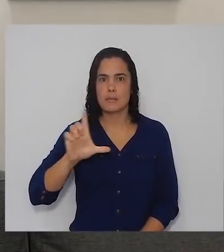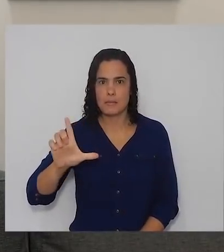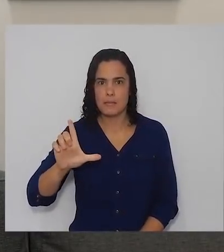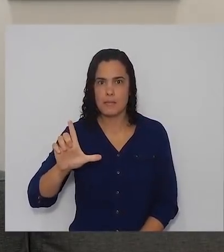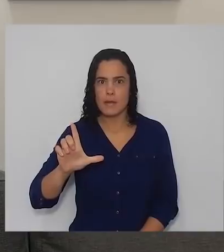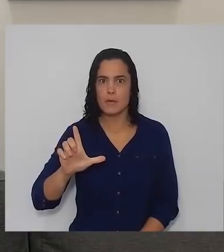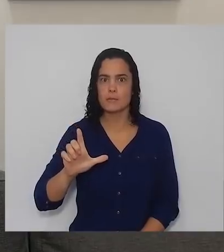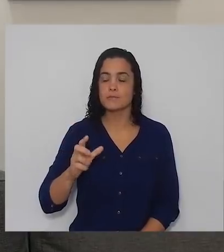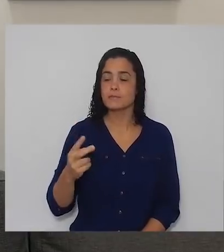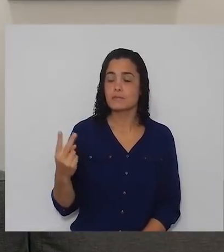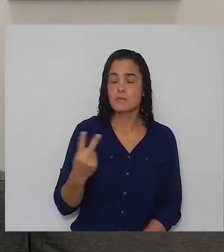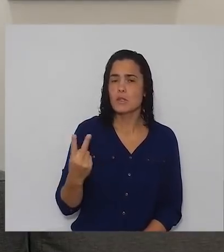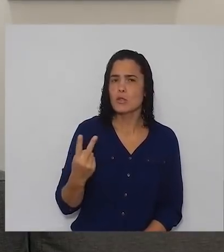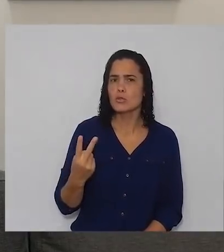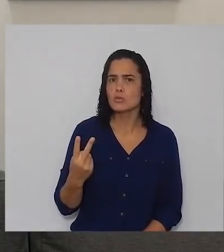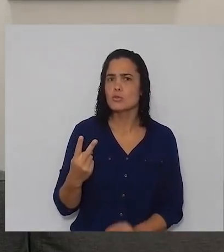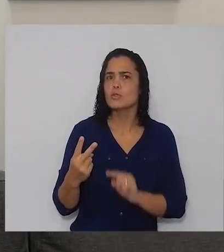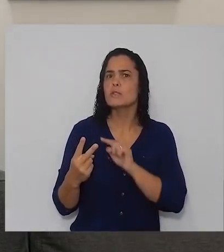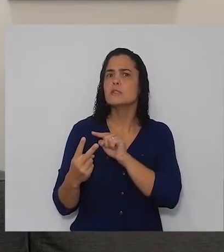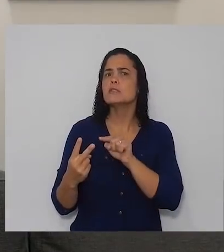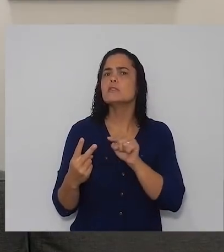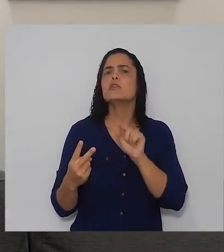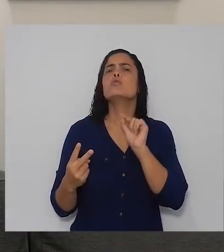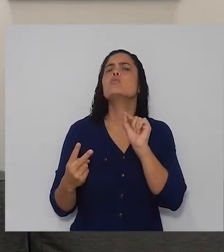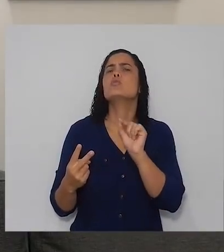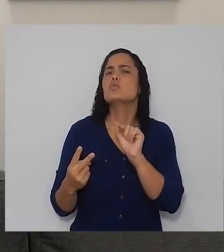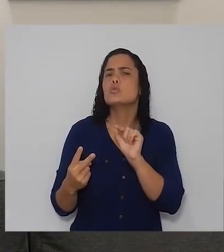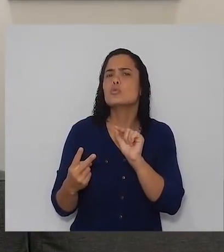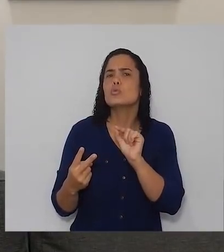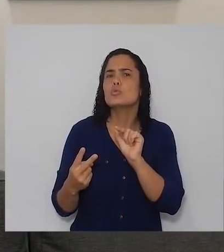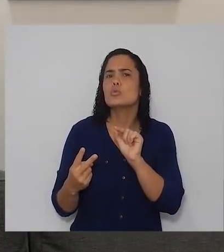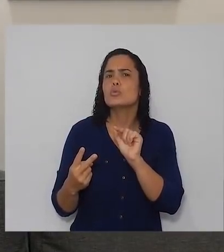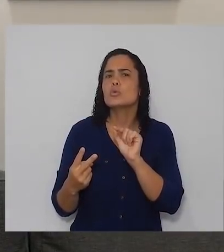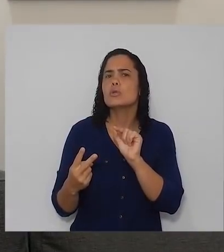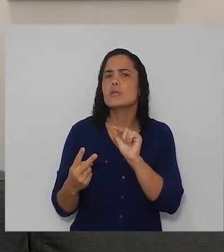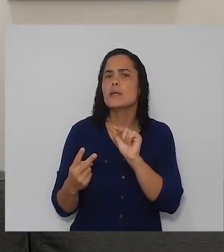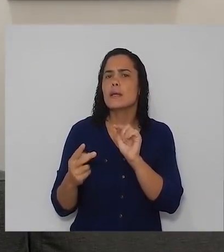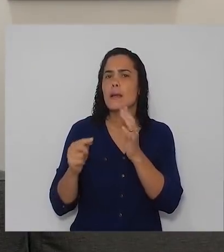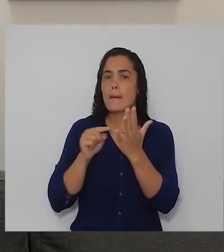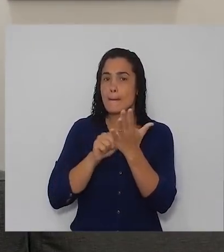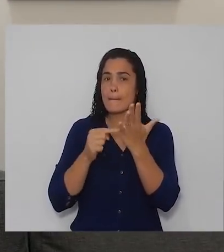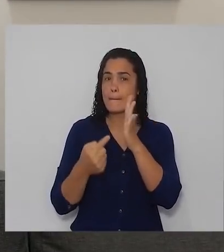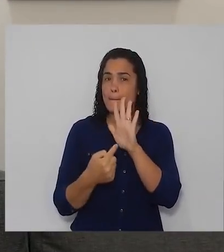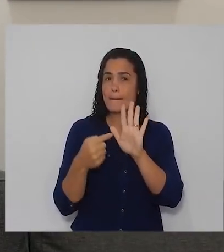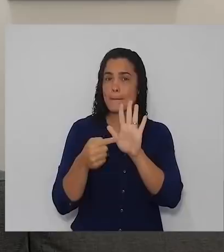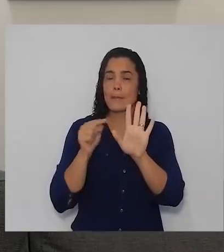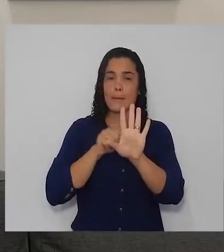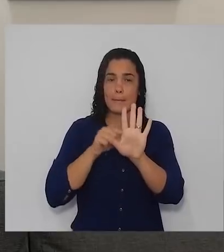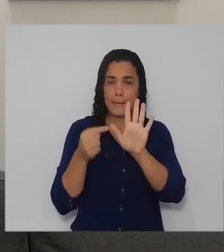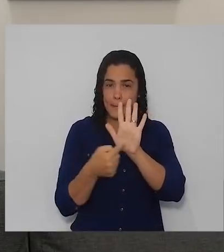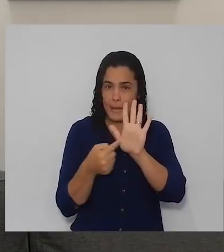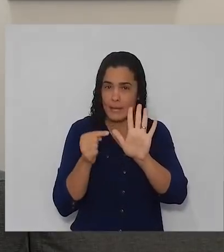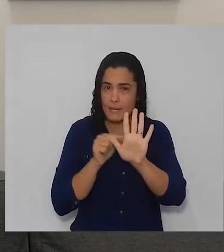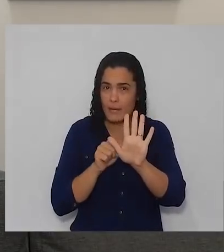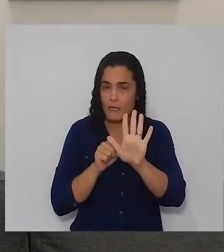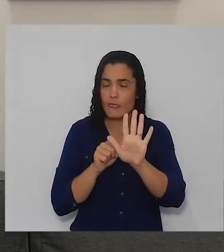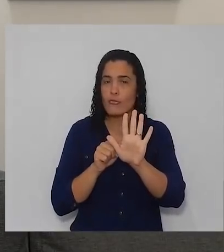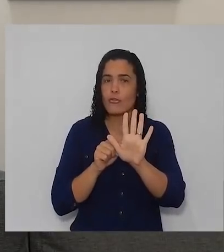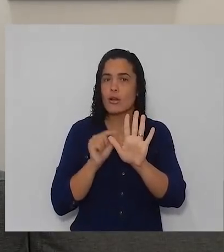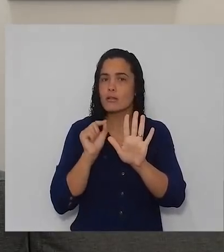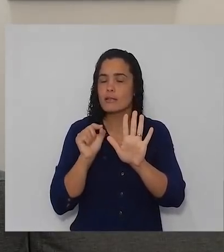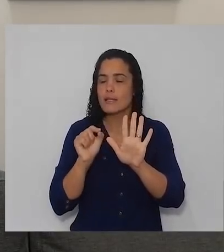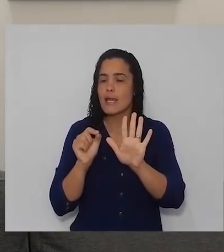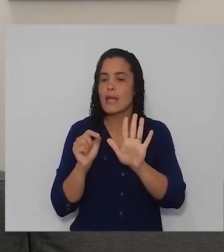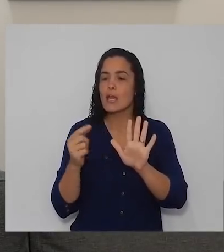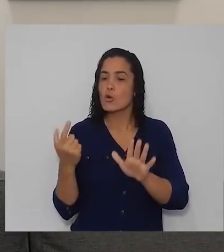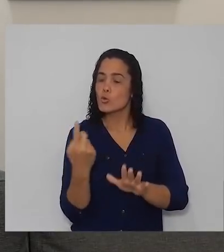livro de Apocalipse, vemos Jezabel como a figura, a metáfora precisa de Satanás.